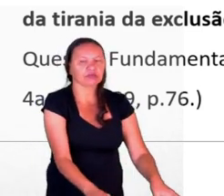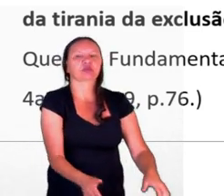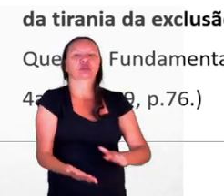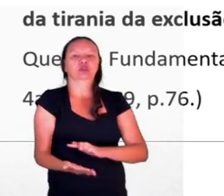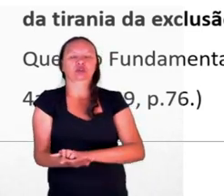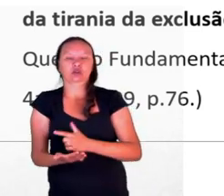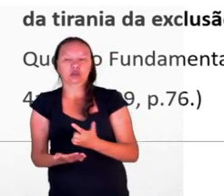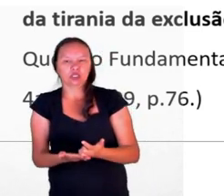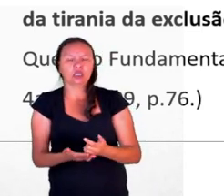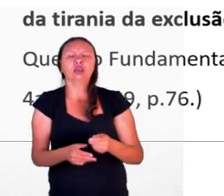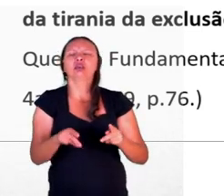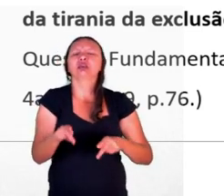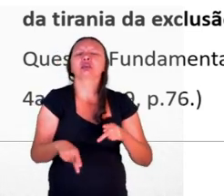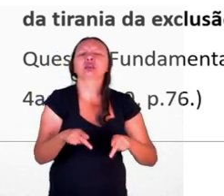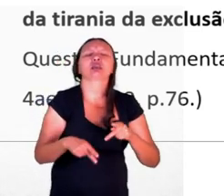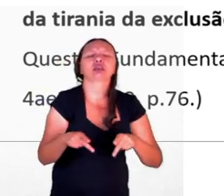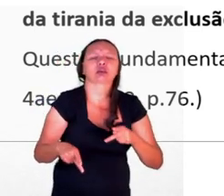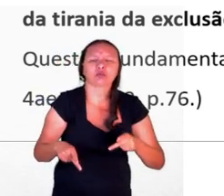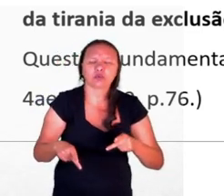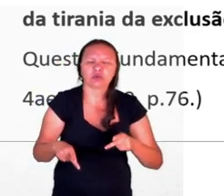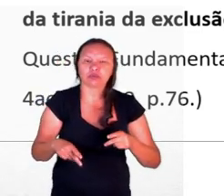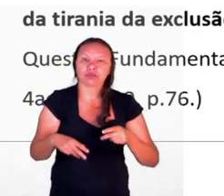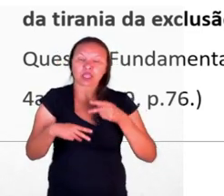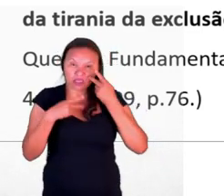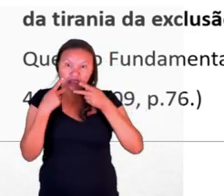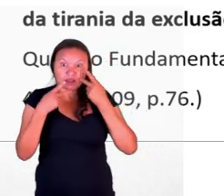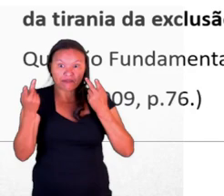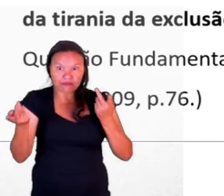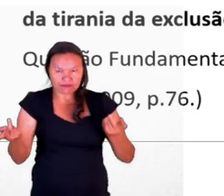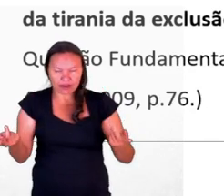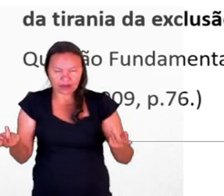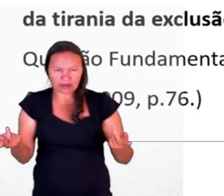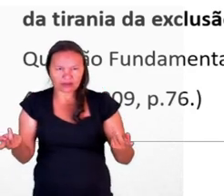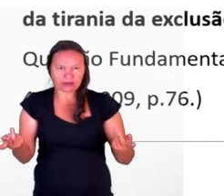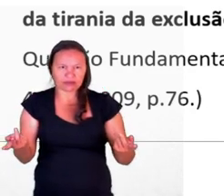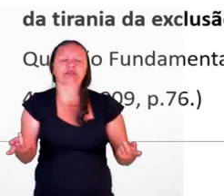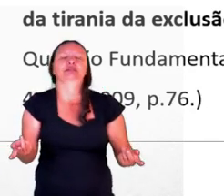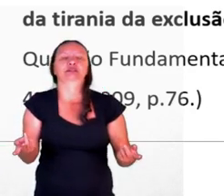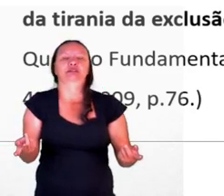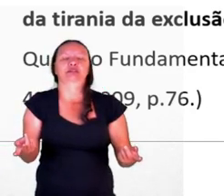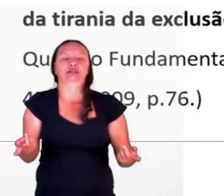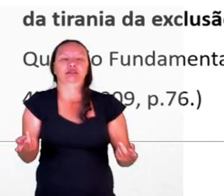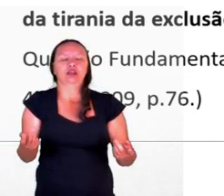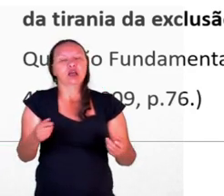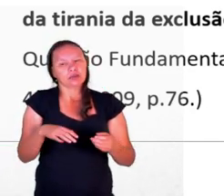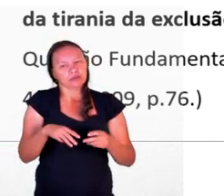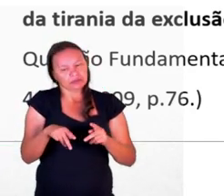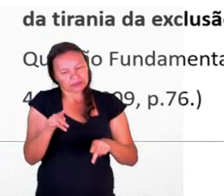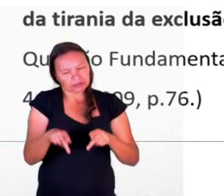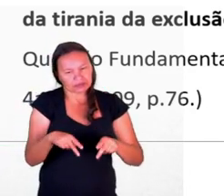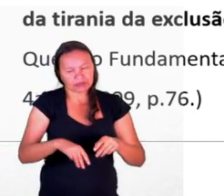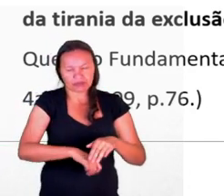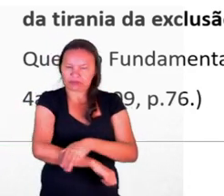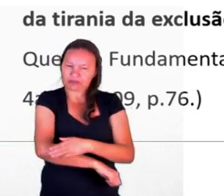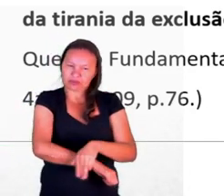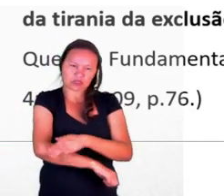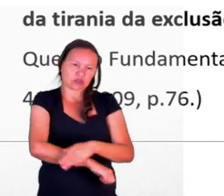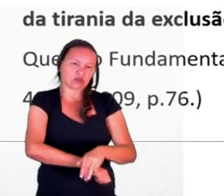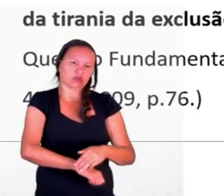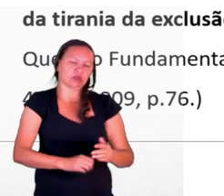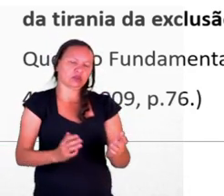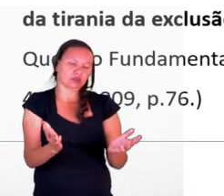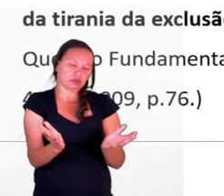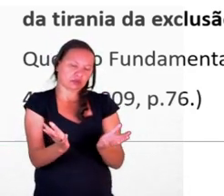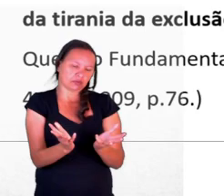quem é o povo né ele diz assim a constituição manifesta para os vulneráveis quase só nos efeitos limitadores da